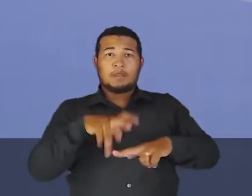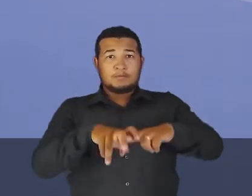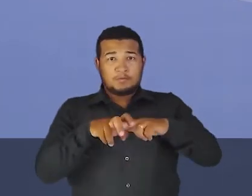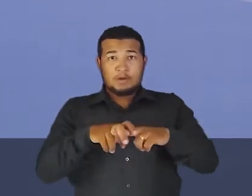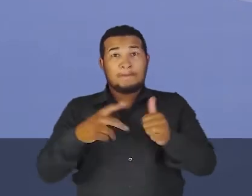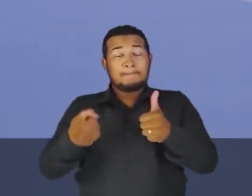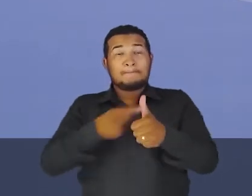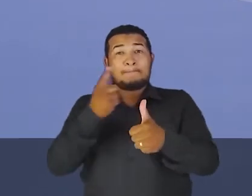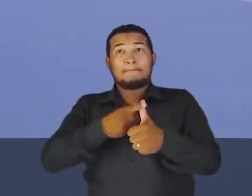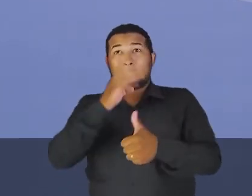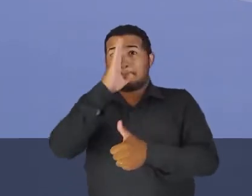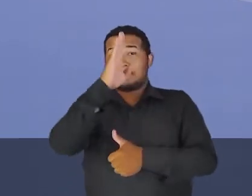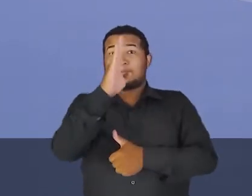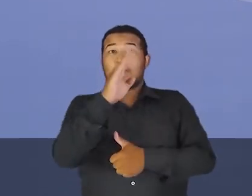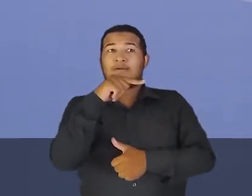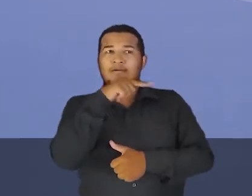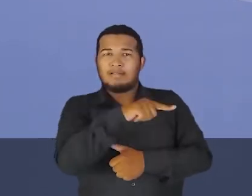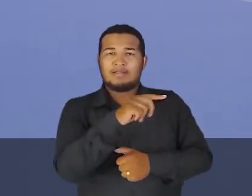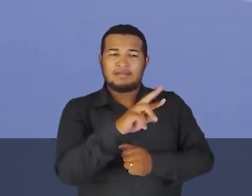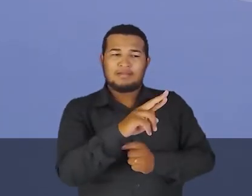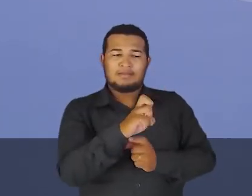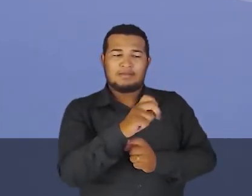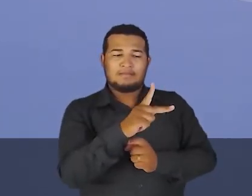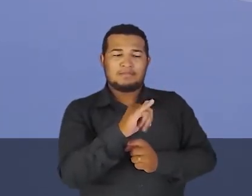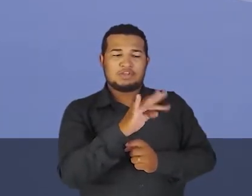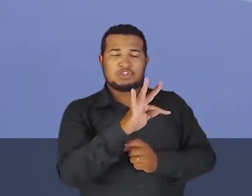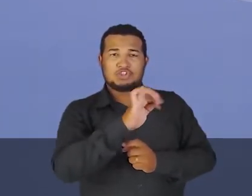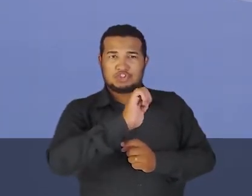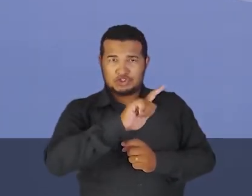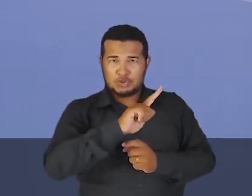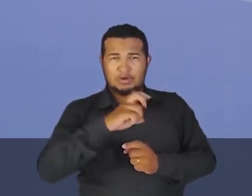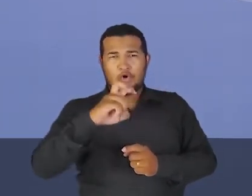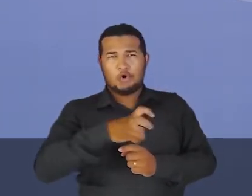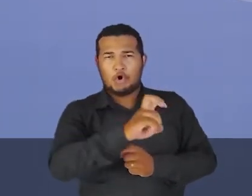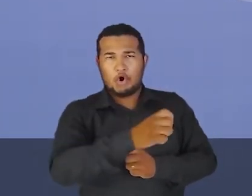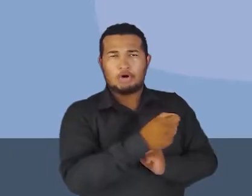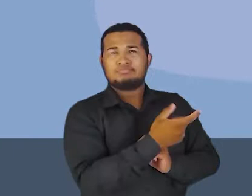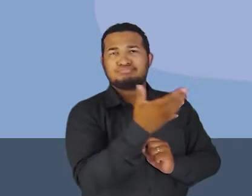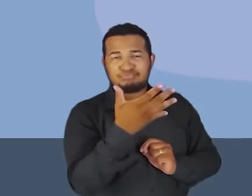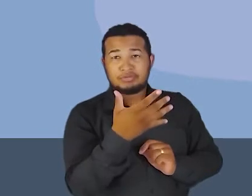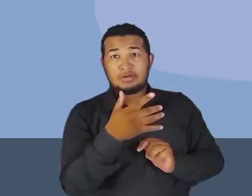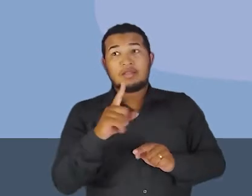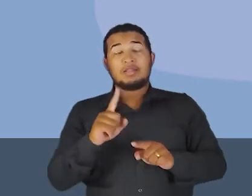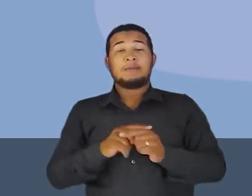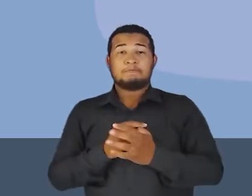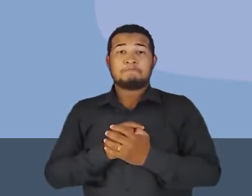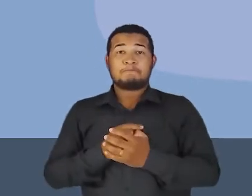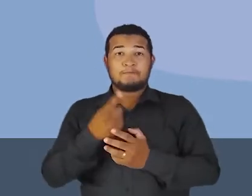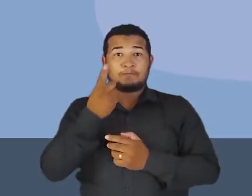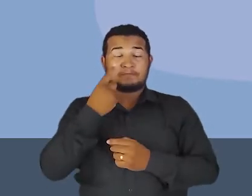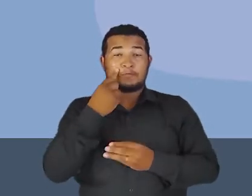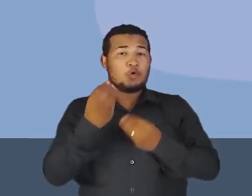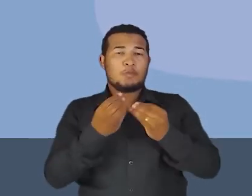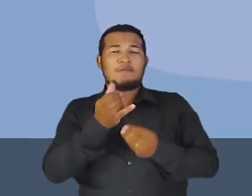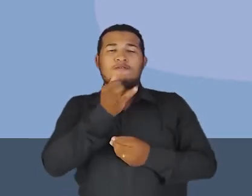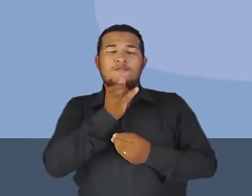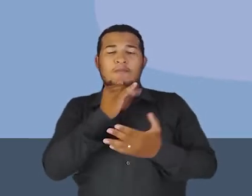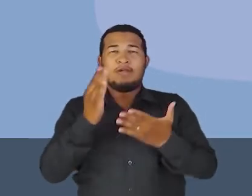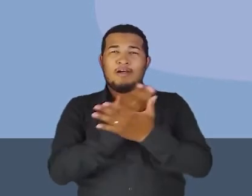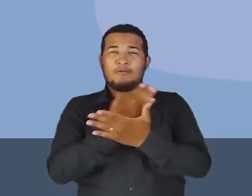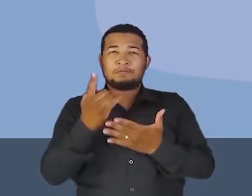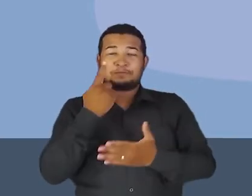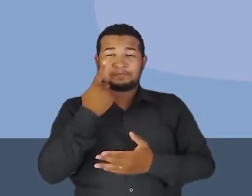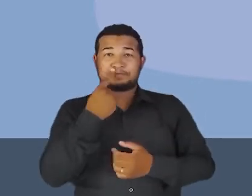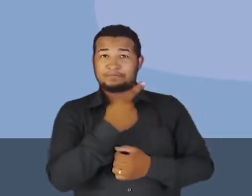nos répteis, né, e passou para as aves. Então os animais ovíparos, observe aí na imagem alguns exemplos de animais ovíparos, né? No caso da primeira